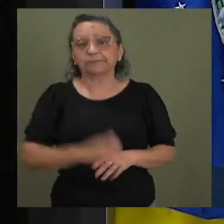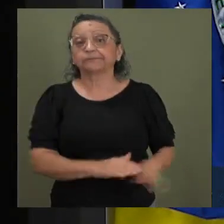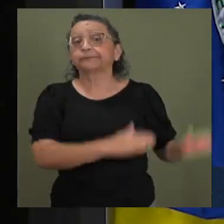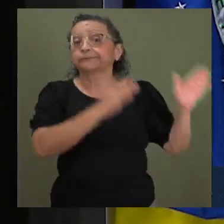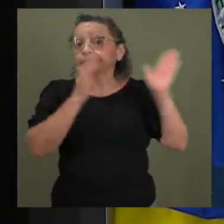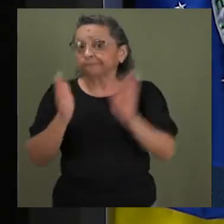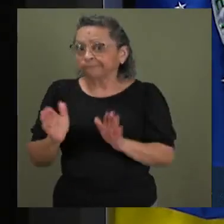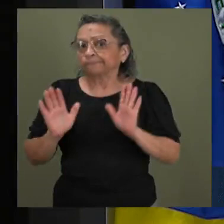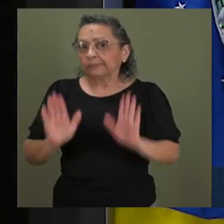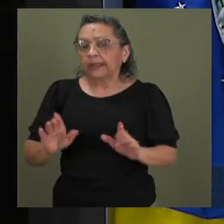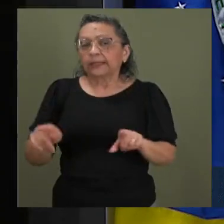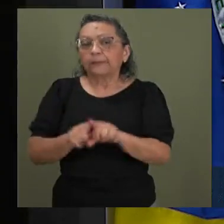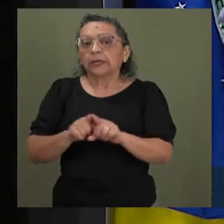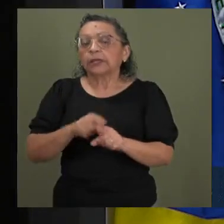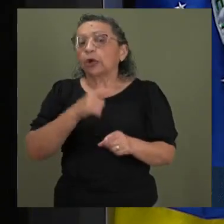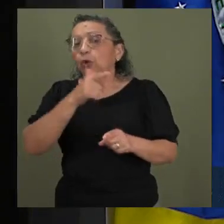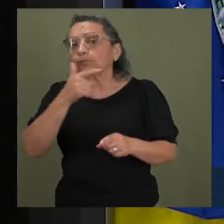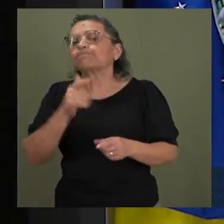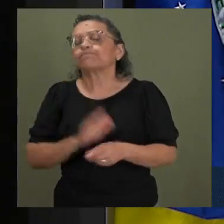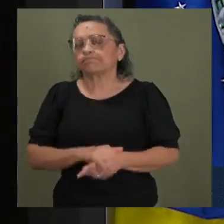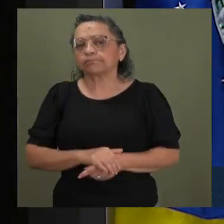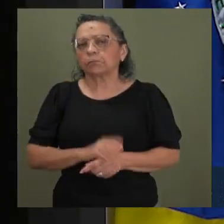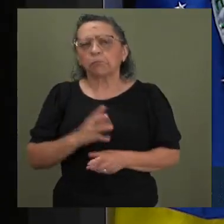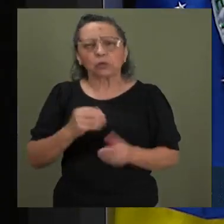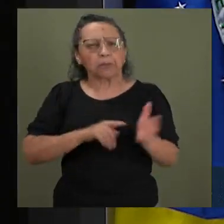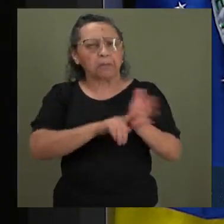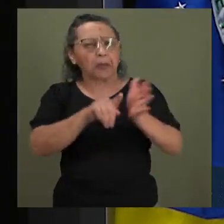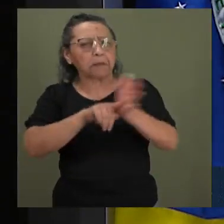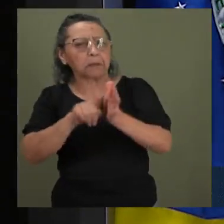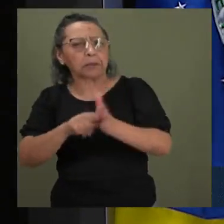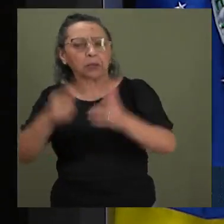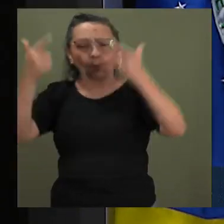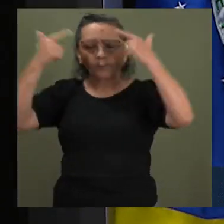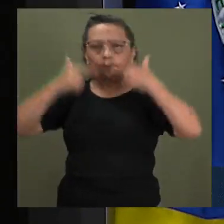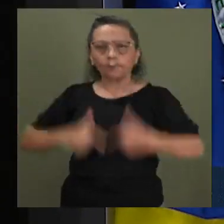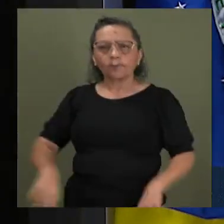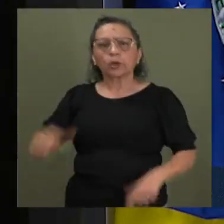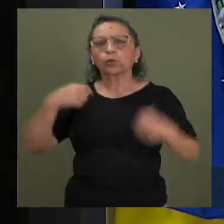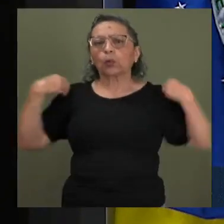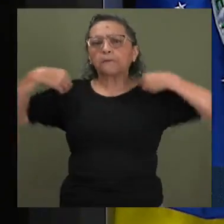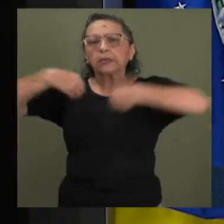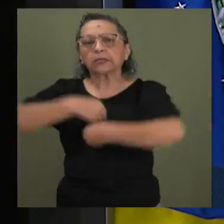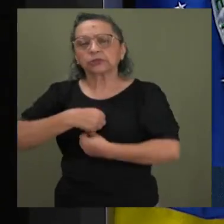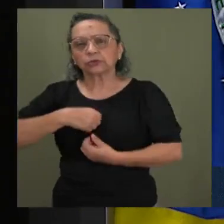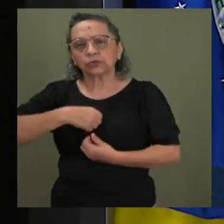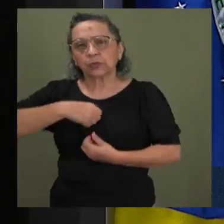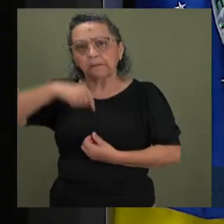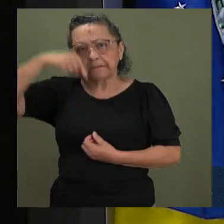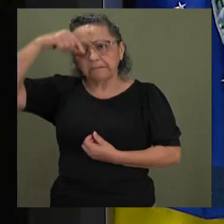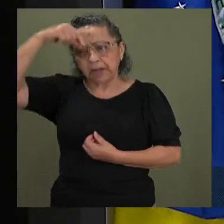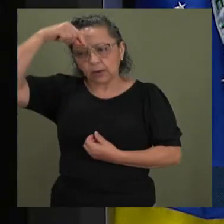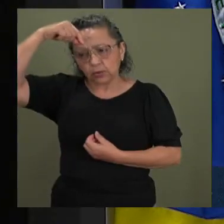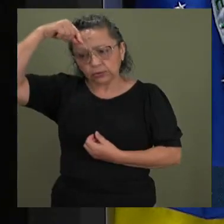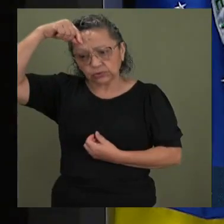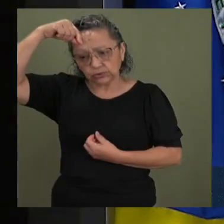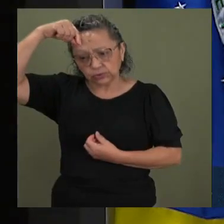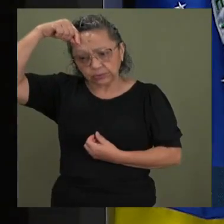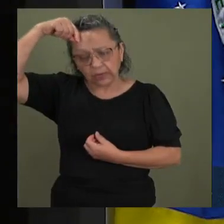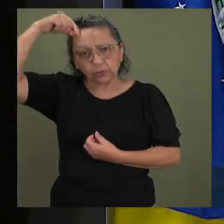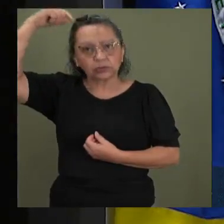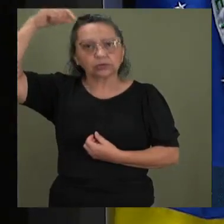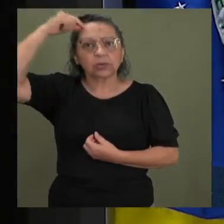senhor presidente, tem fortes questionamentos à imparcialidade, nesse caso, do ministro Barroso, porque sempre